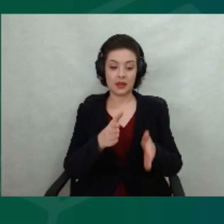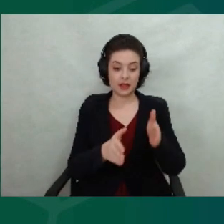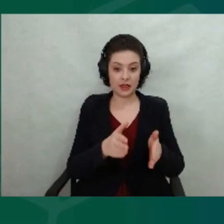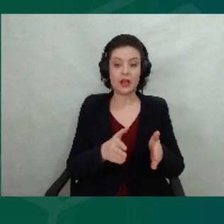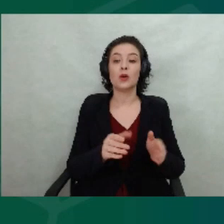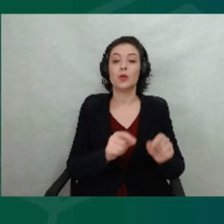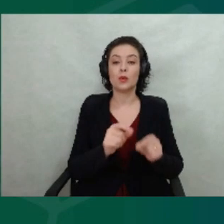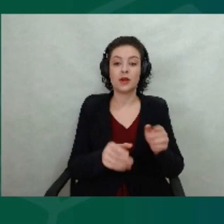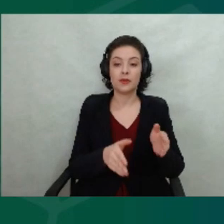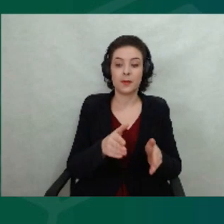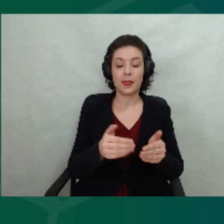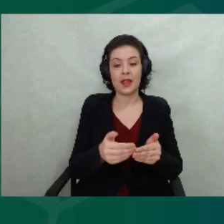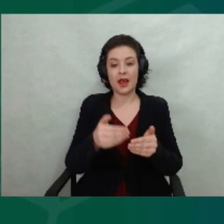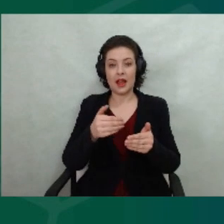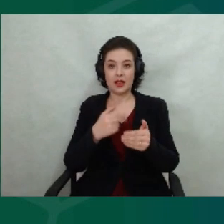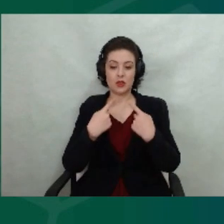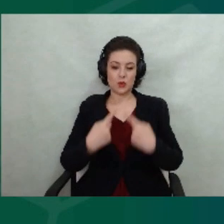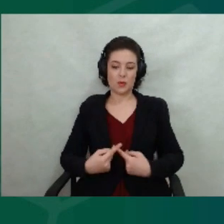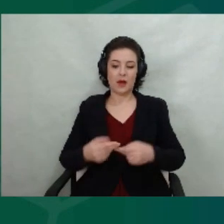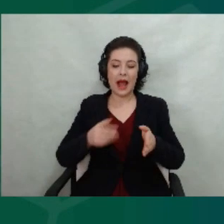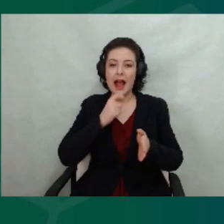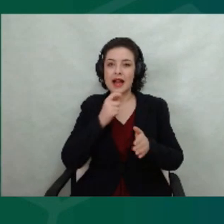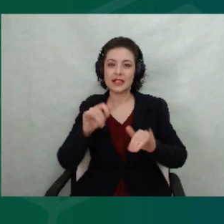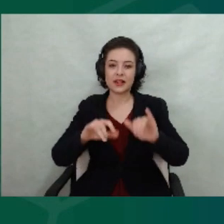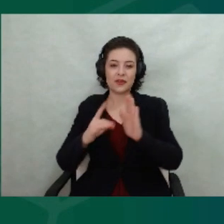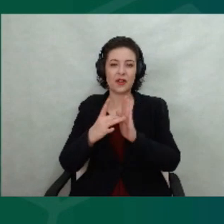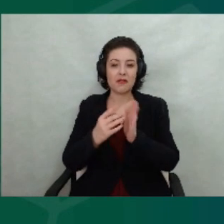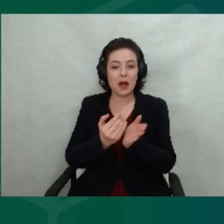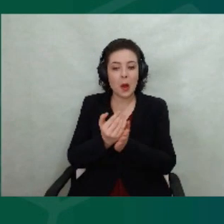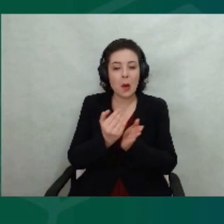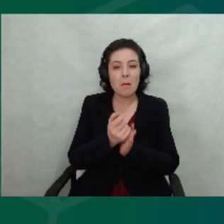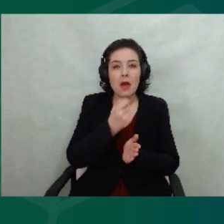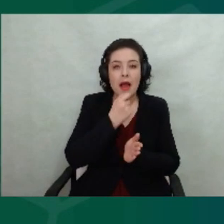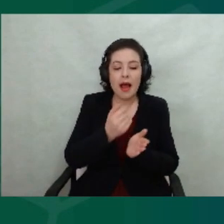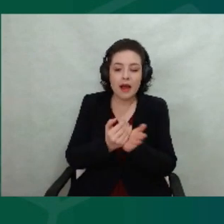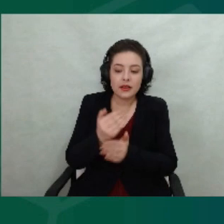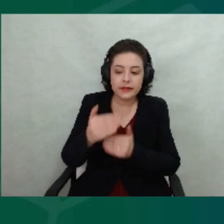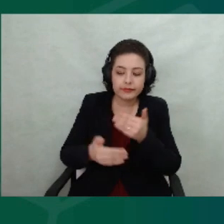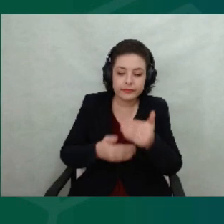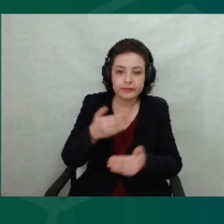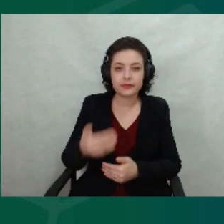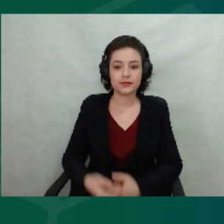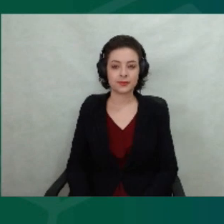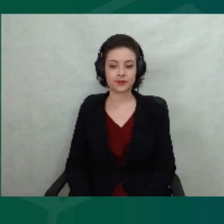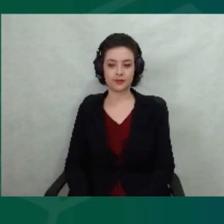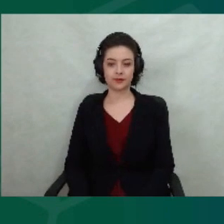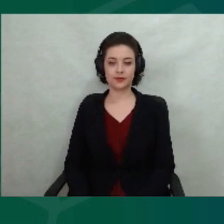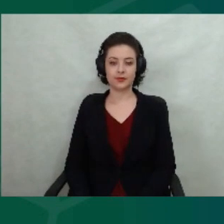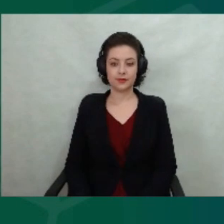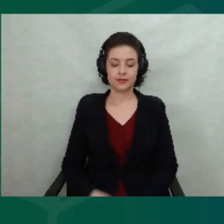então em fases muito iniciais de desenvolvimento. Próxima.